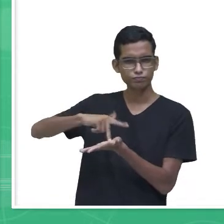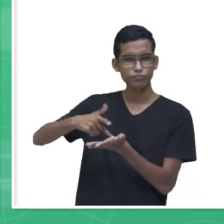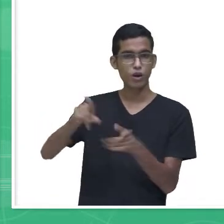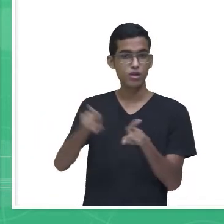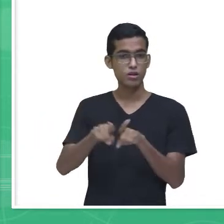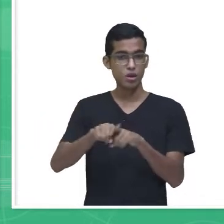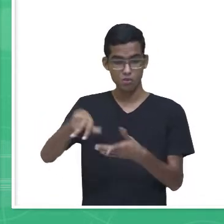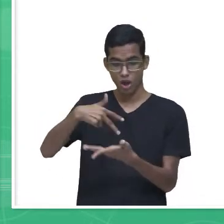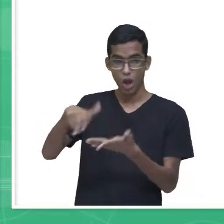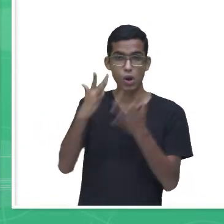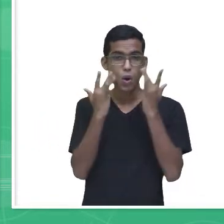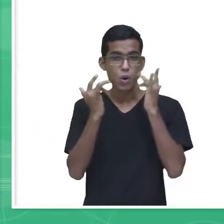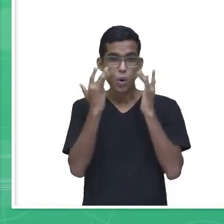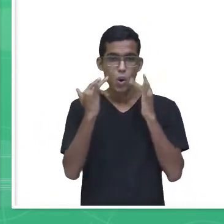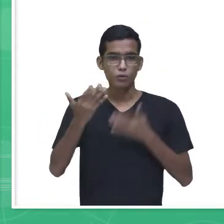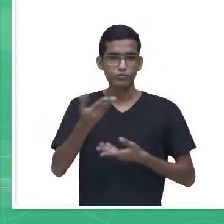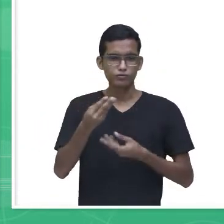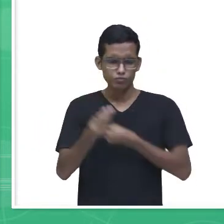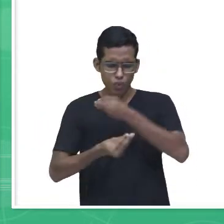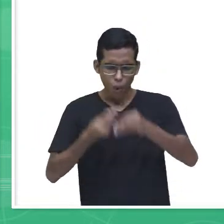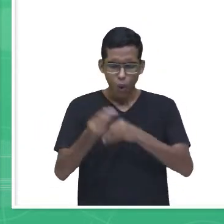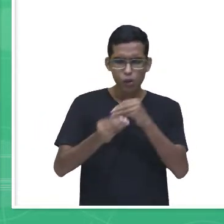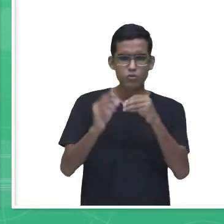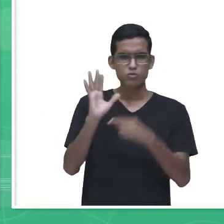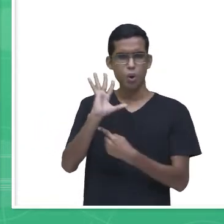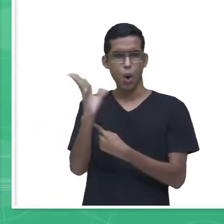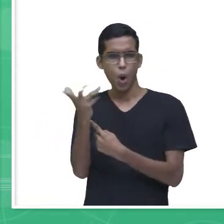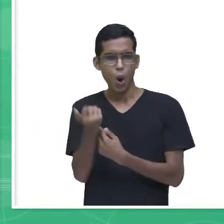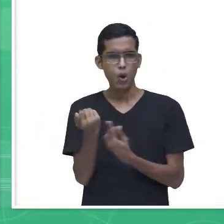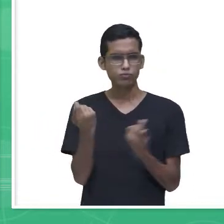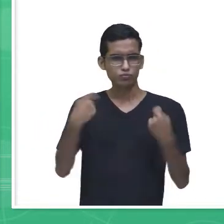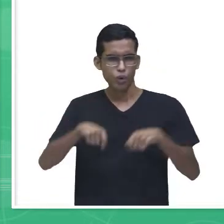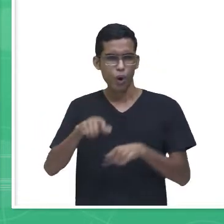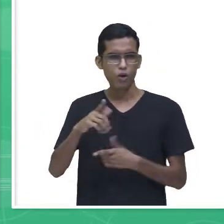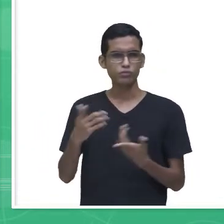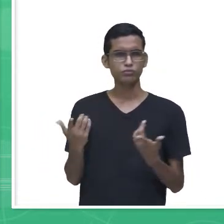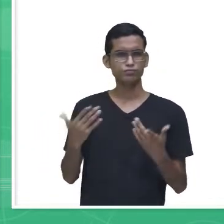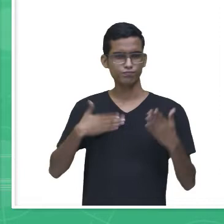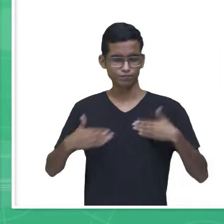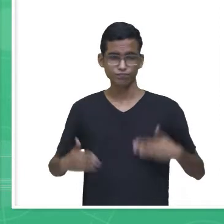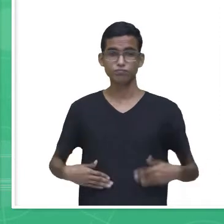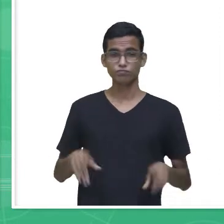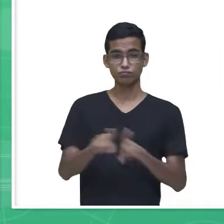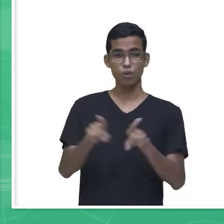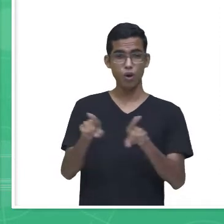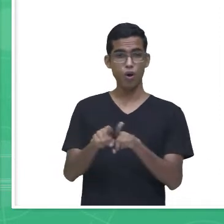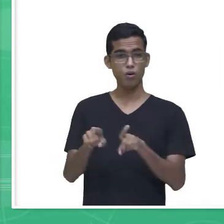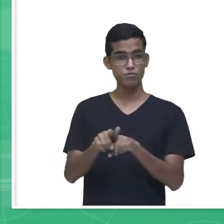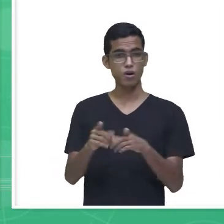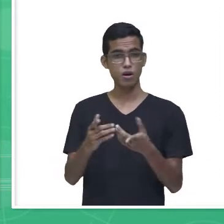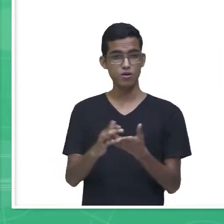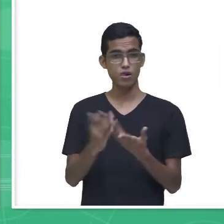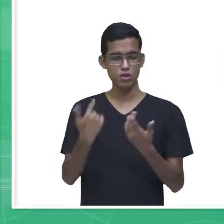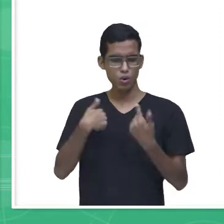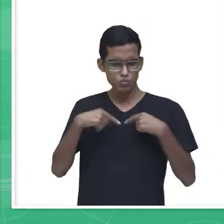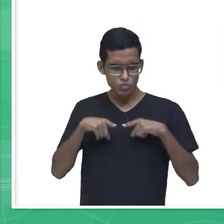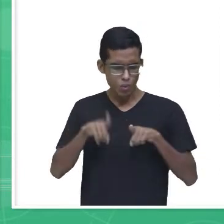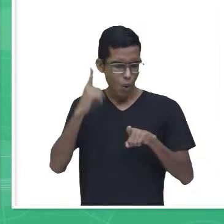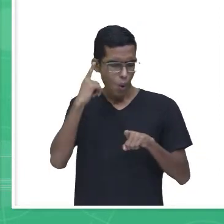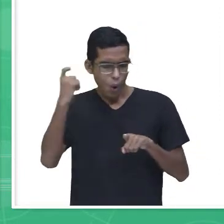teatral, numa mistura de arte, criatividade e capacidade física, cuja execução é realizada